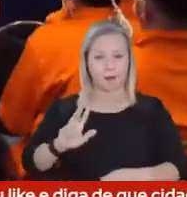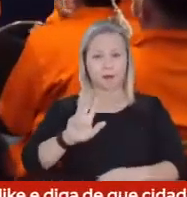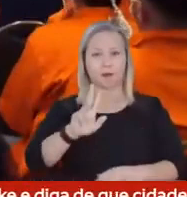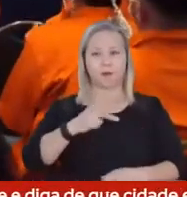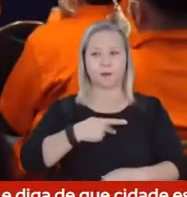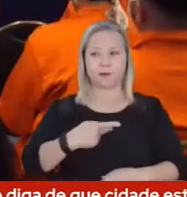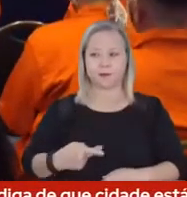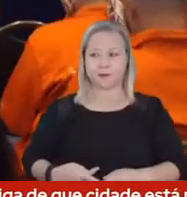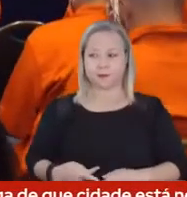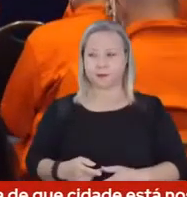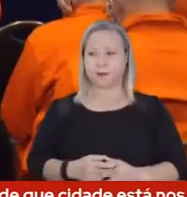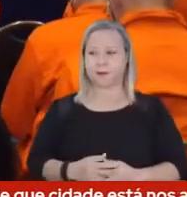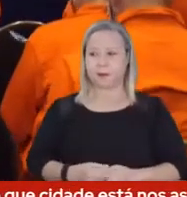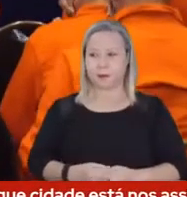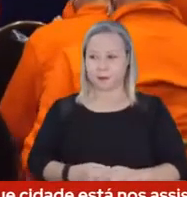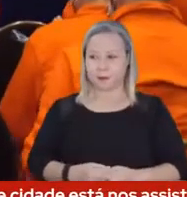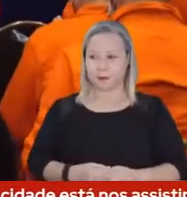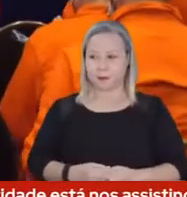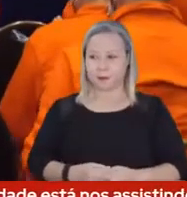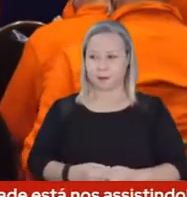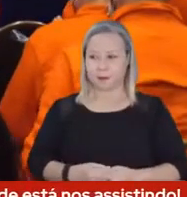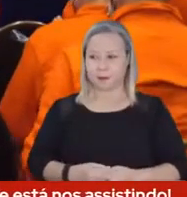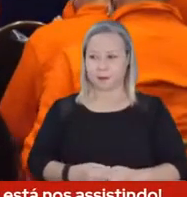Obrigada, presidente Gabriele.